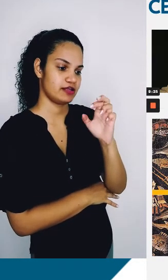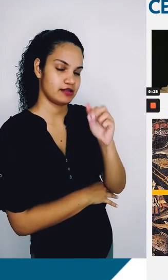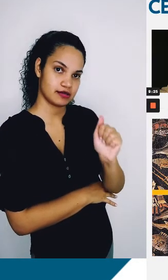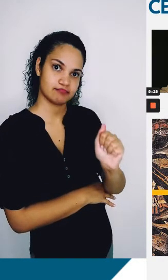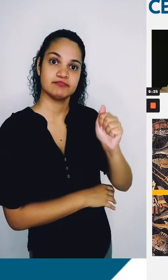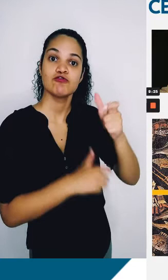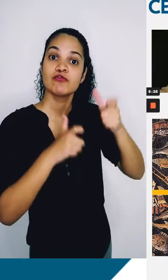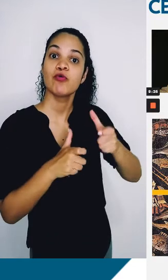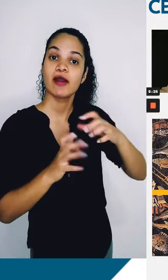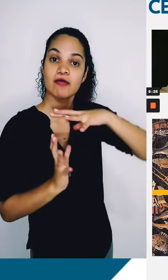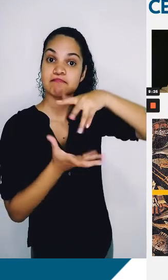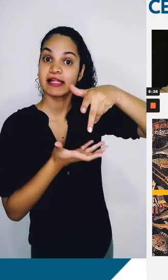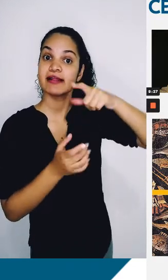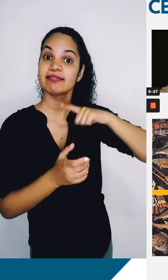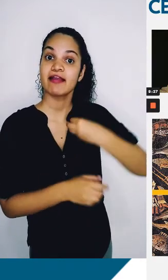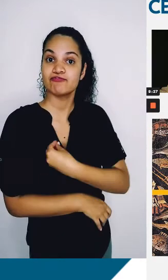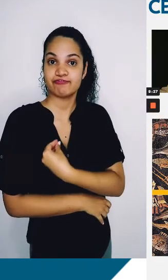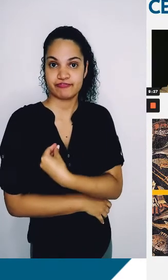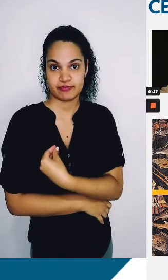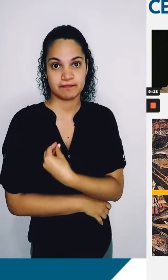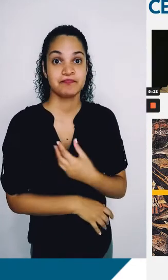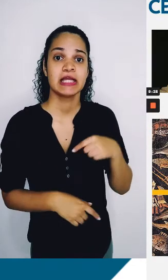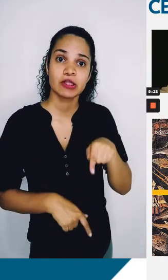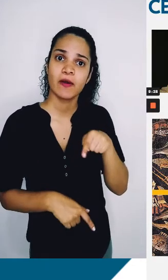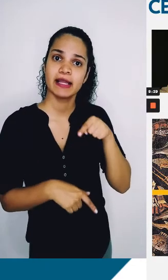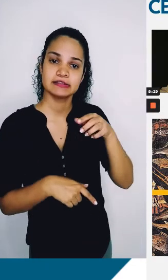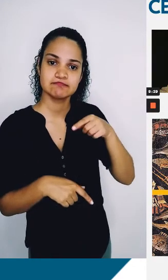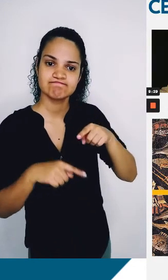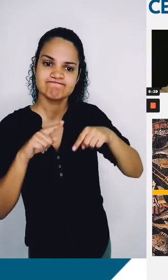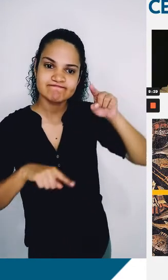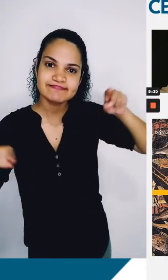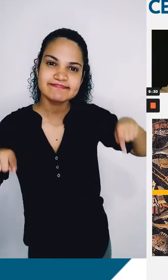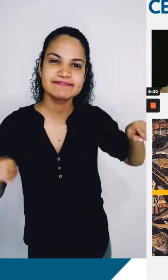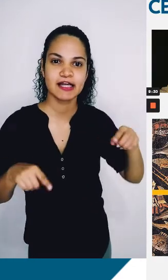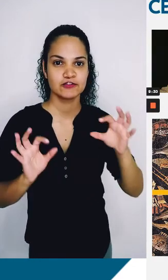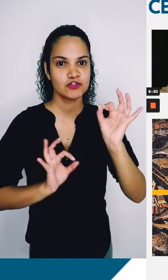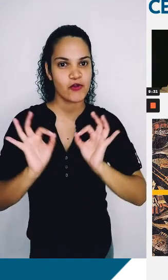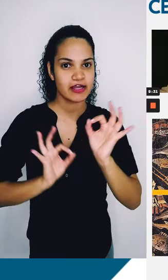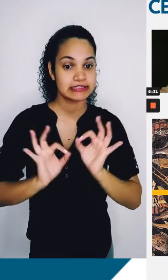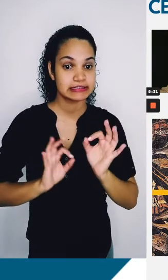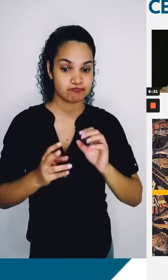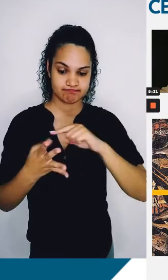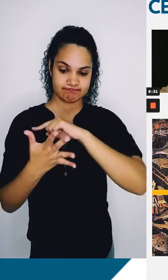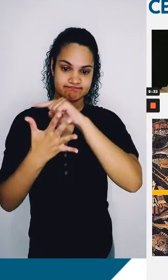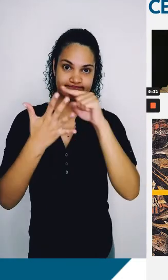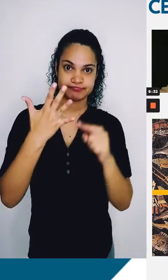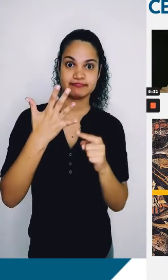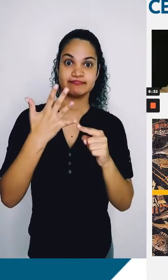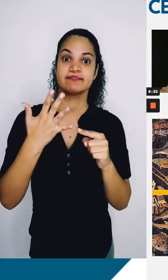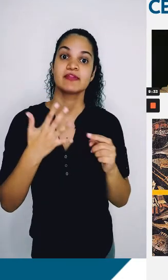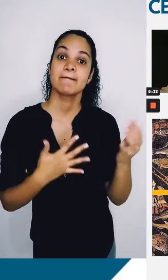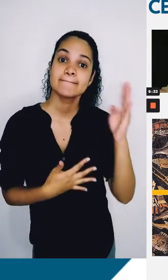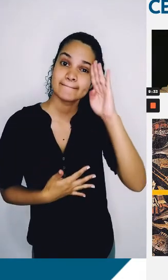tem vida no planeta. Então, esses níveis de organização, podemos então considerar 5 níveis de organização